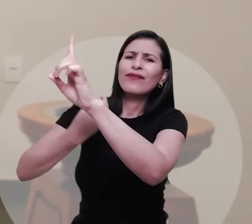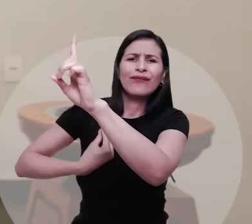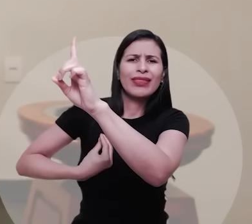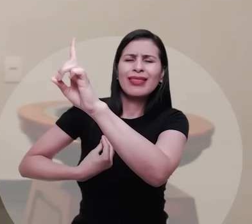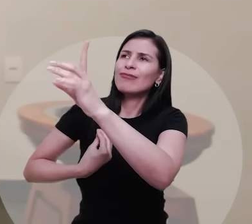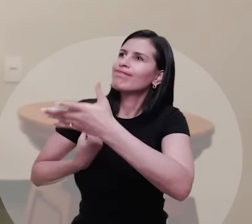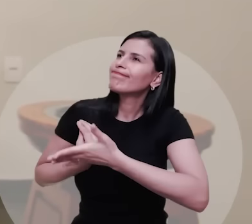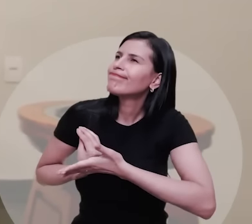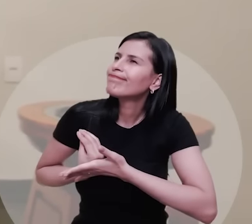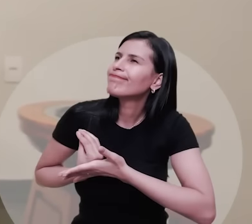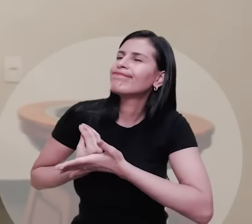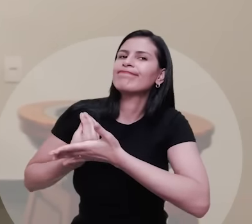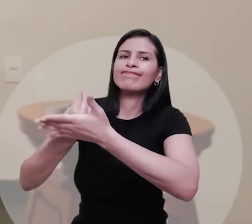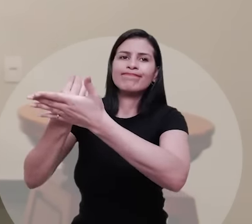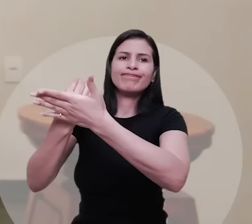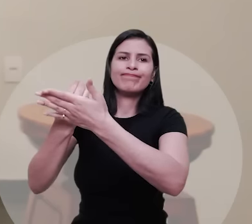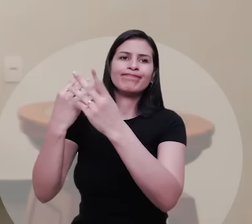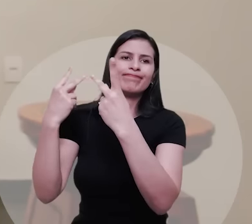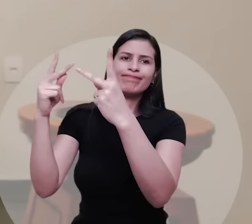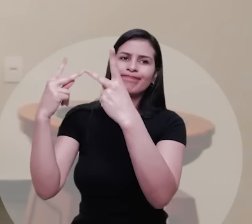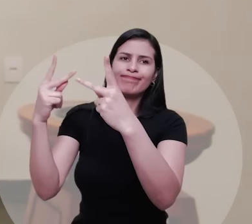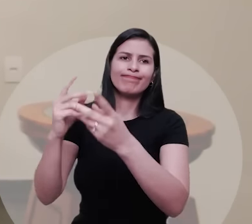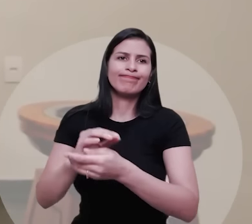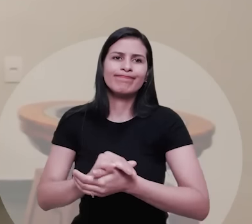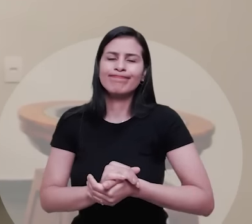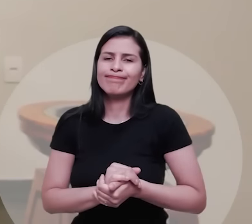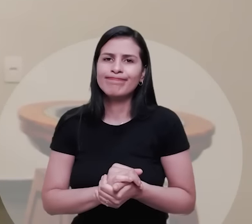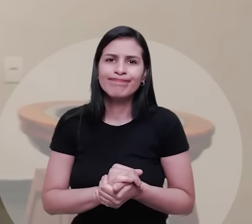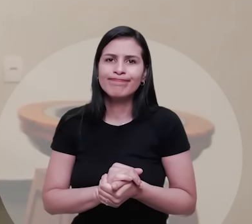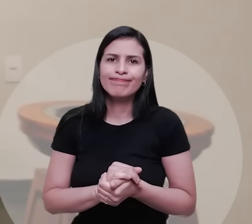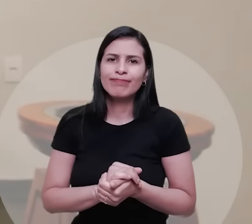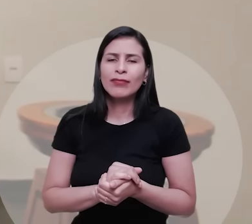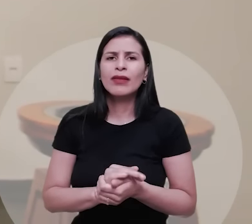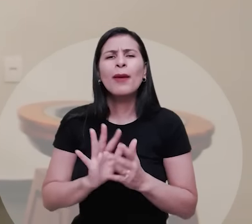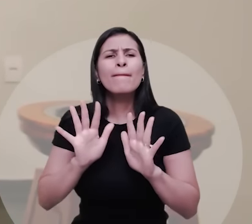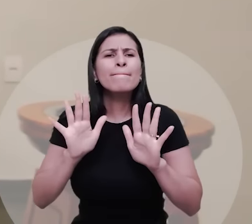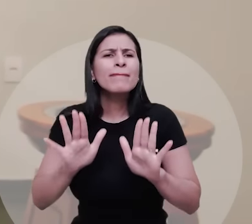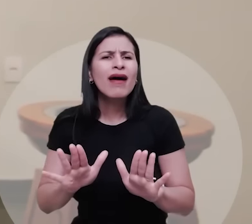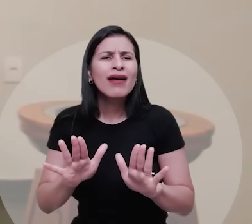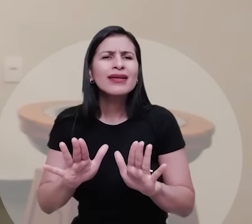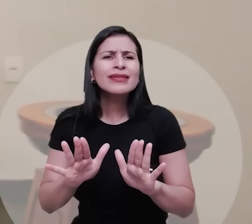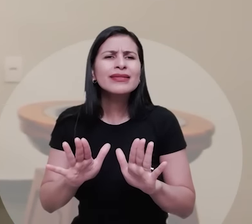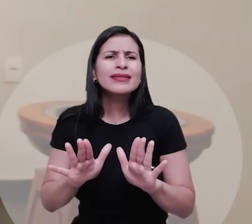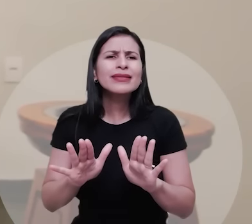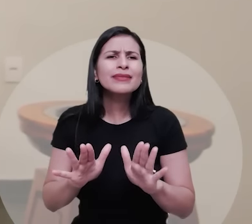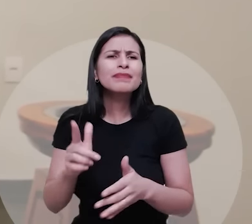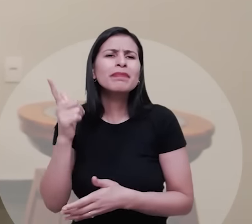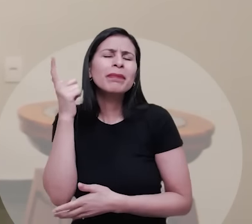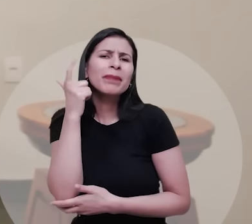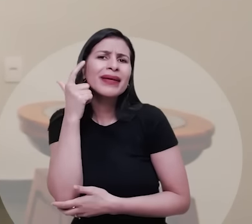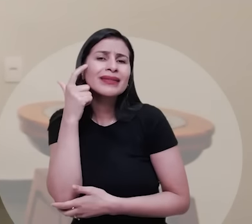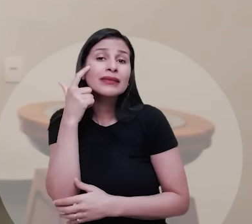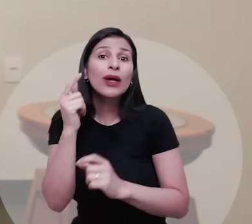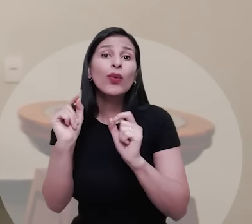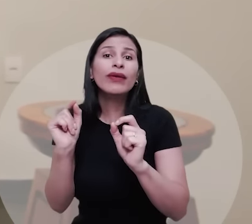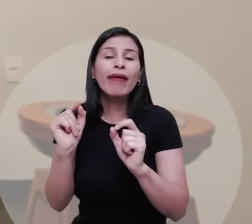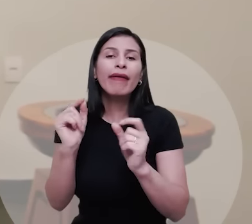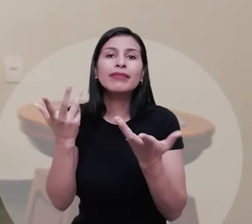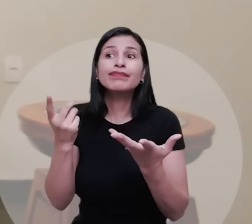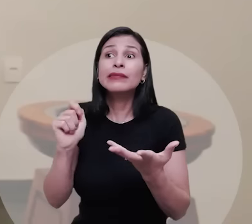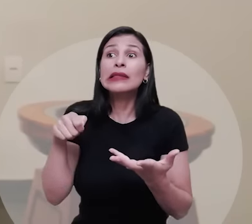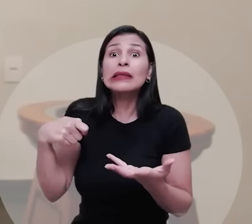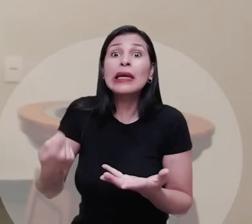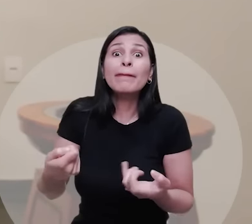Ele. Mas vamos ver, então, quem é esse que precisa do novo